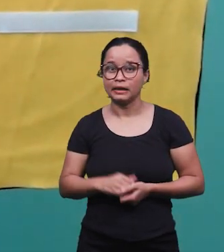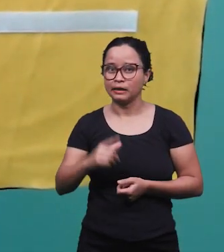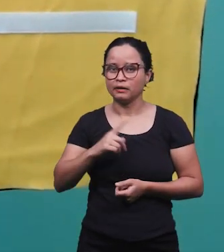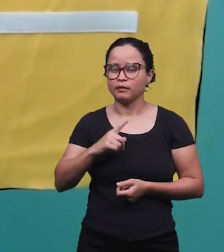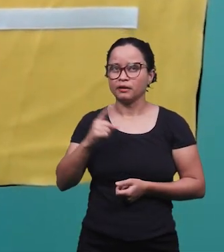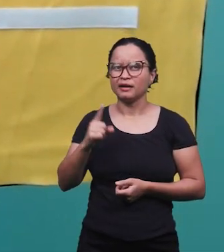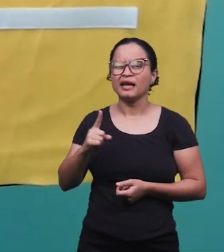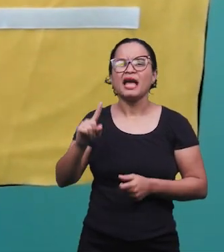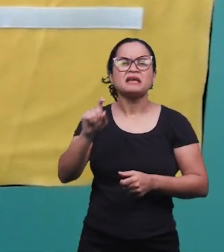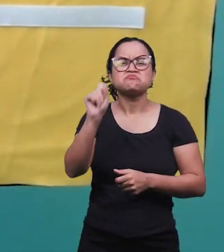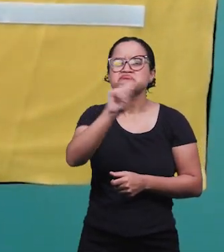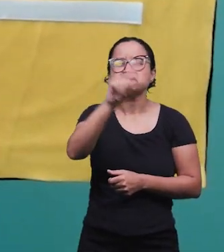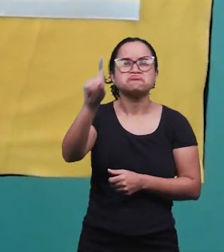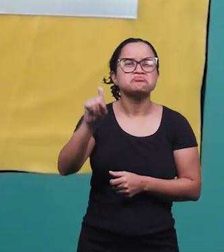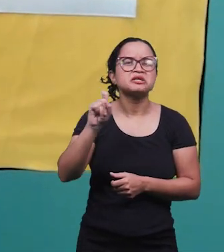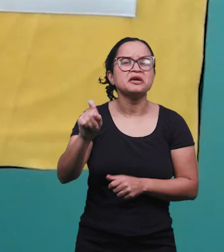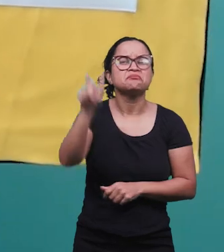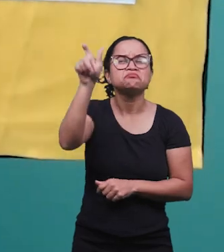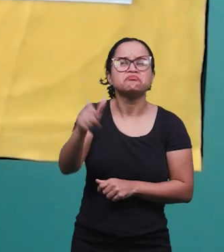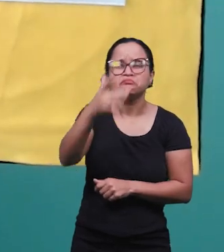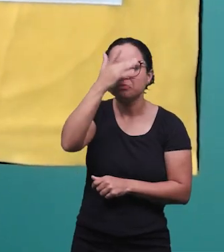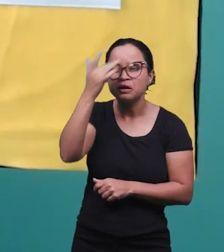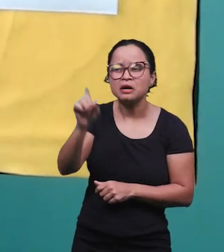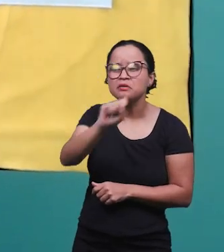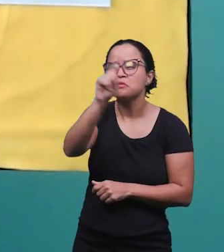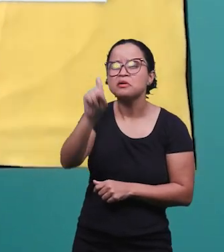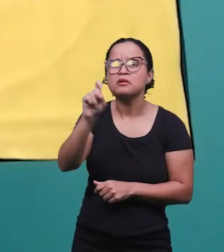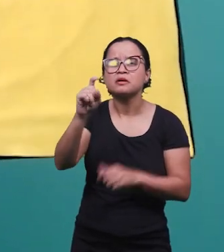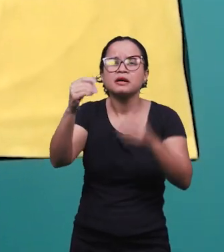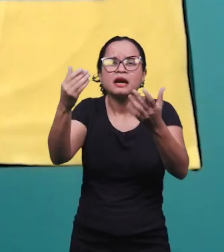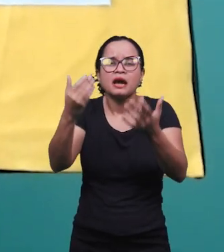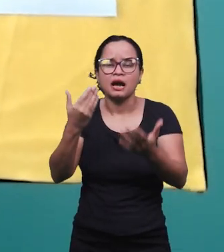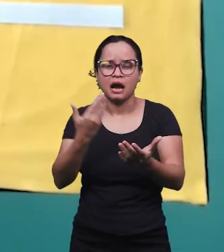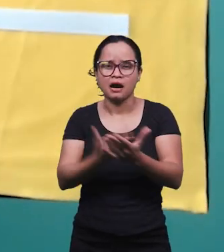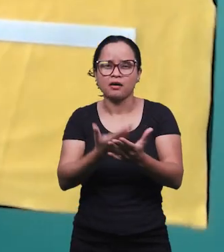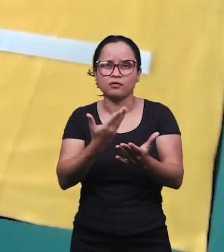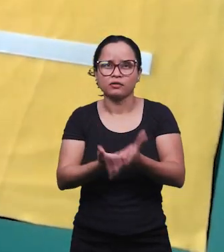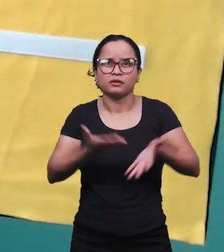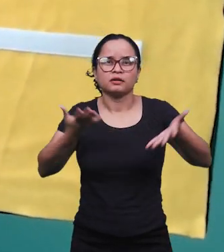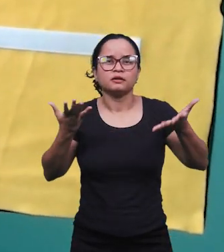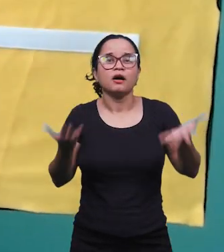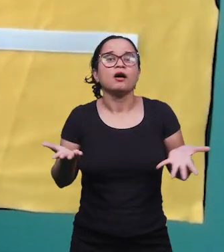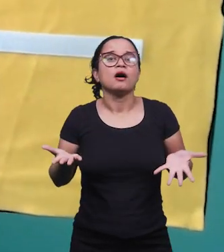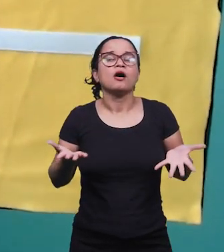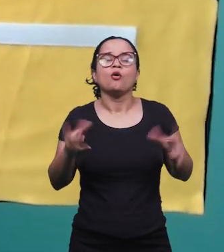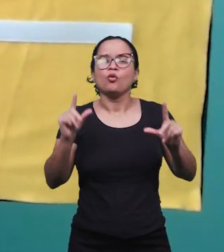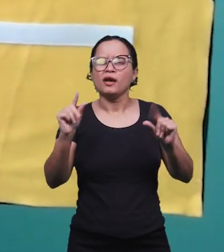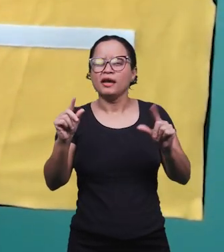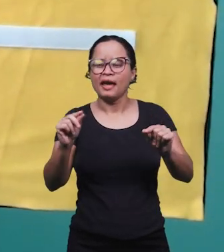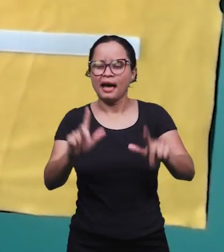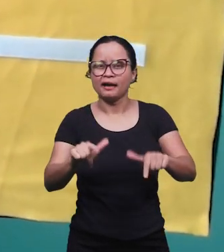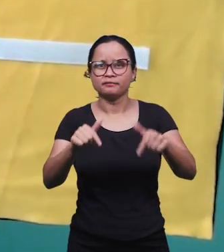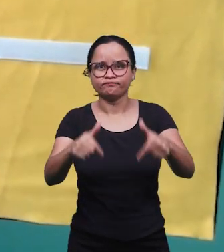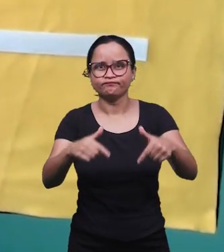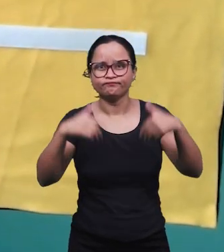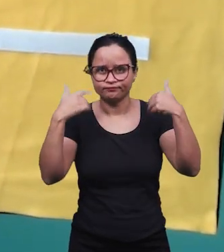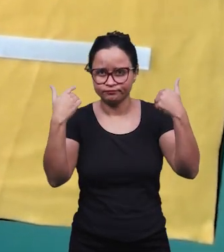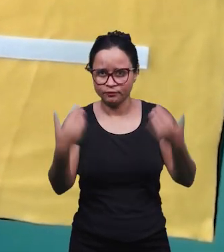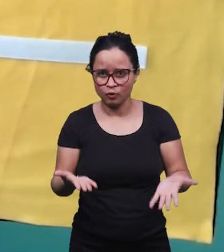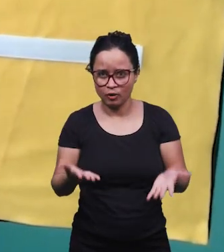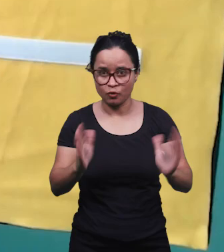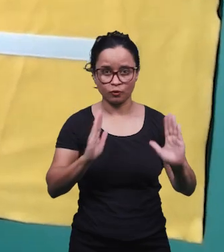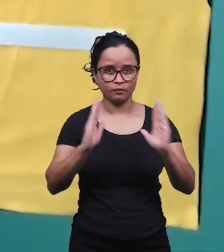quem, Quem, vai aparecer nesta aula, Quem fez o que